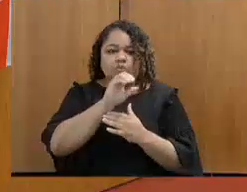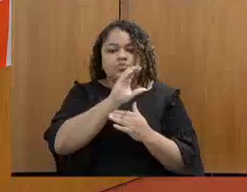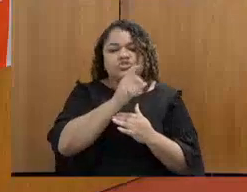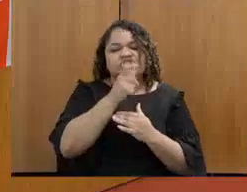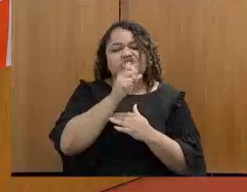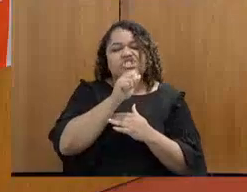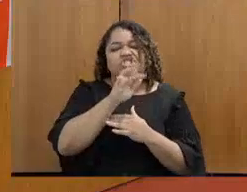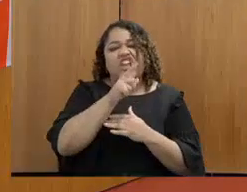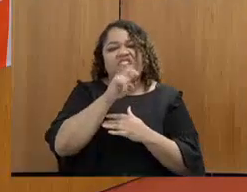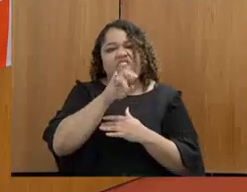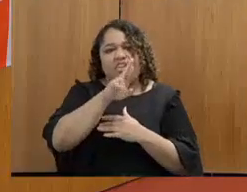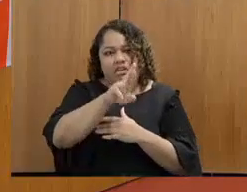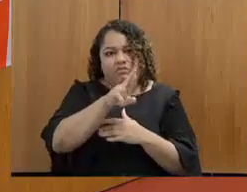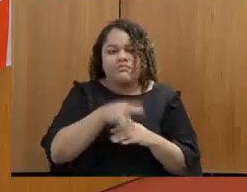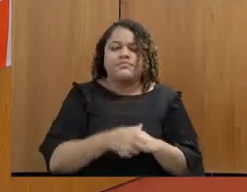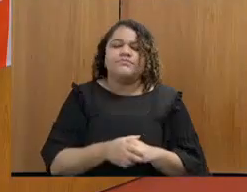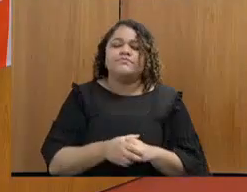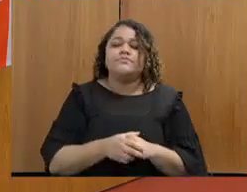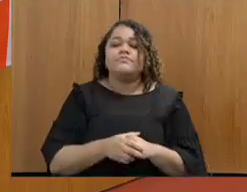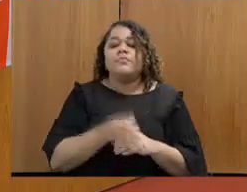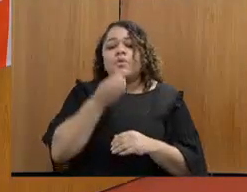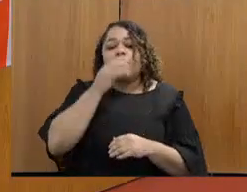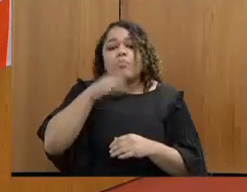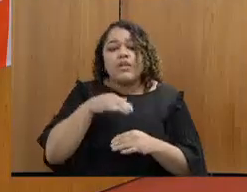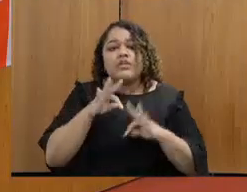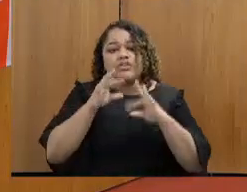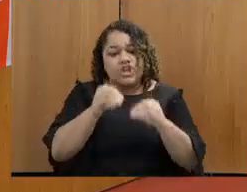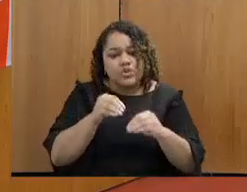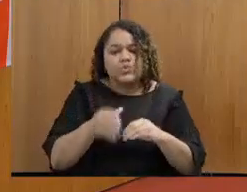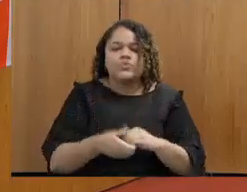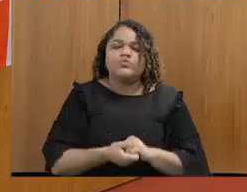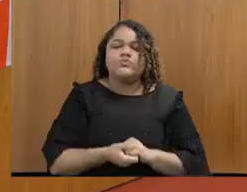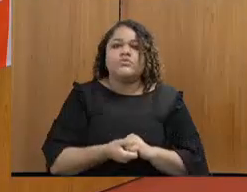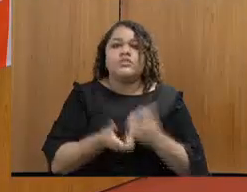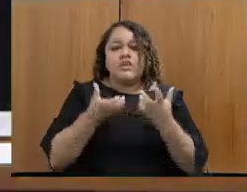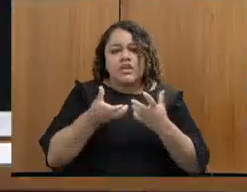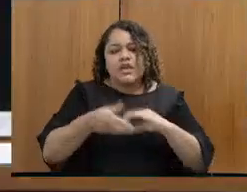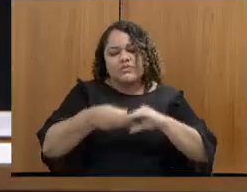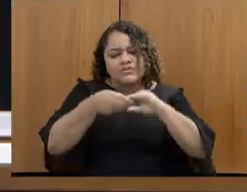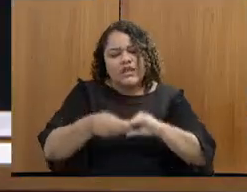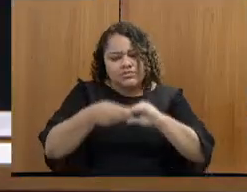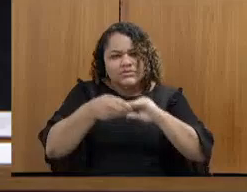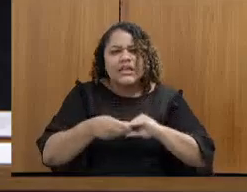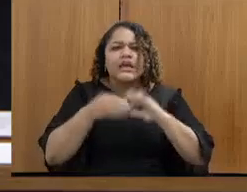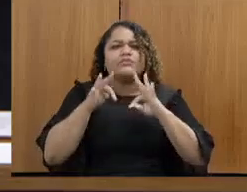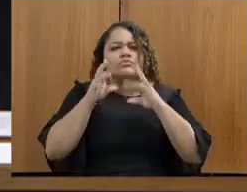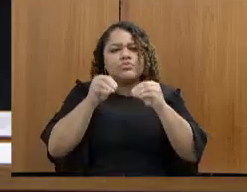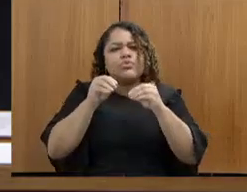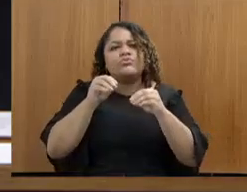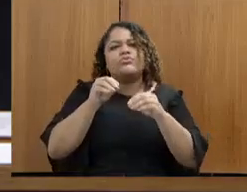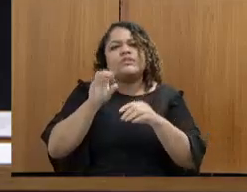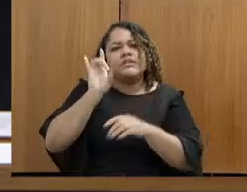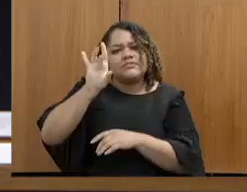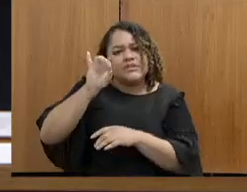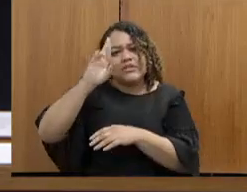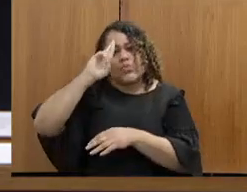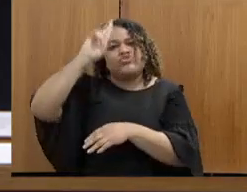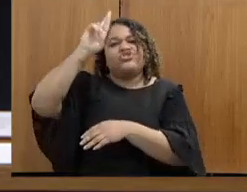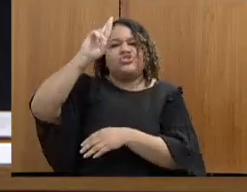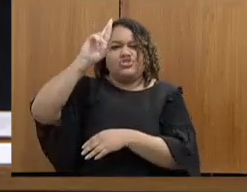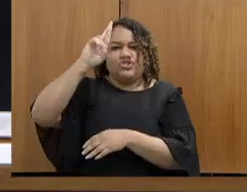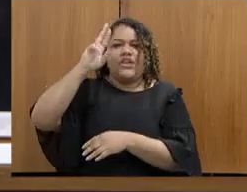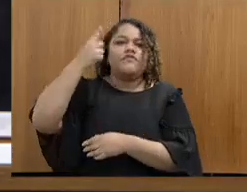de forma muito especial Nossa excelentíssima chefe da Polícia Civil Doutora Letícia nossos membros do Conselho superior